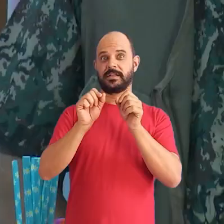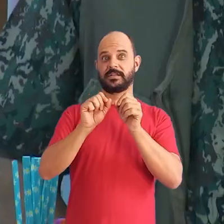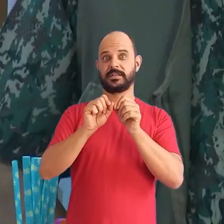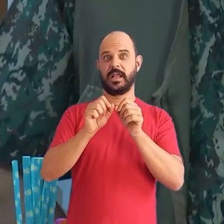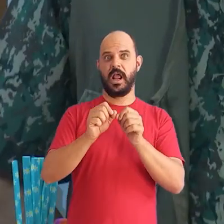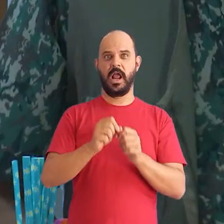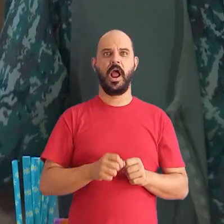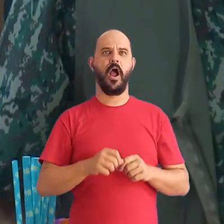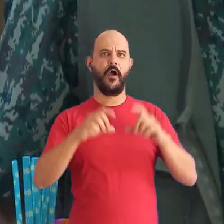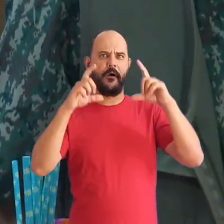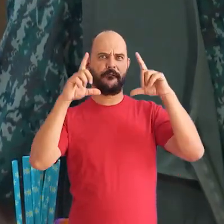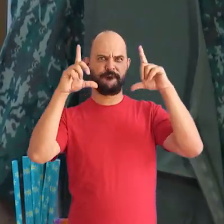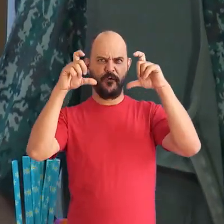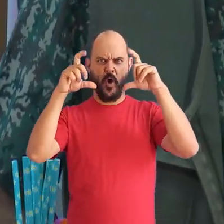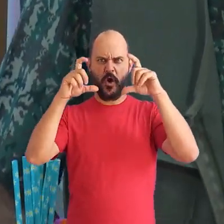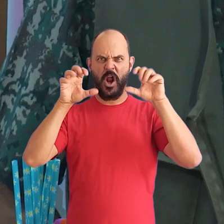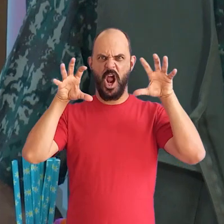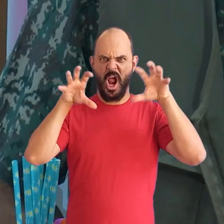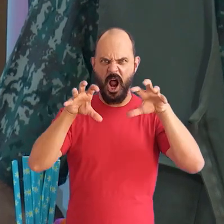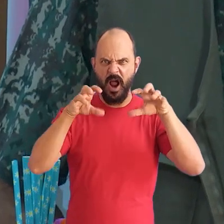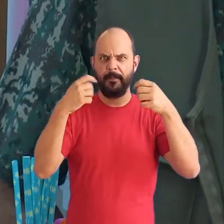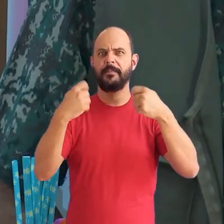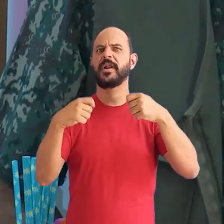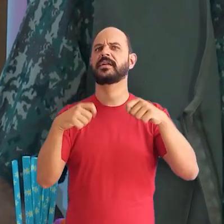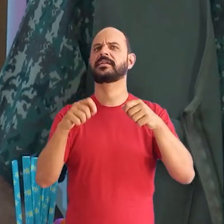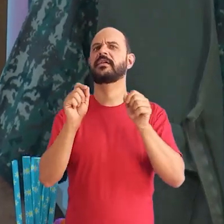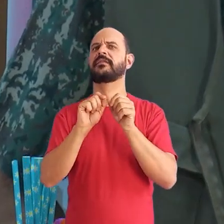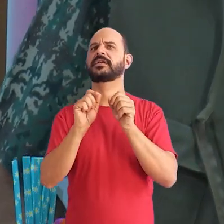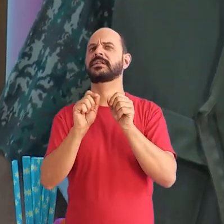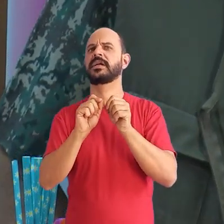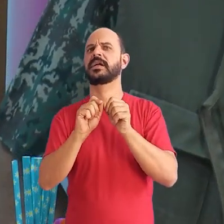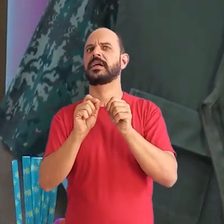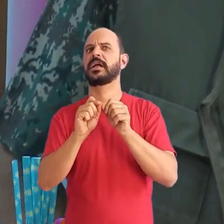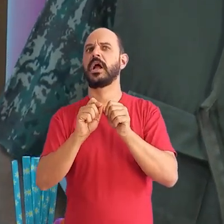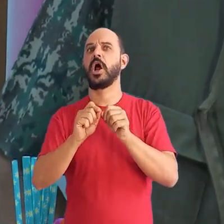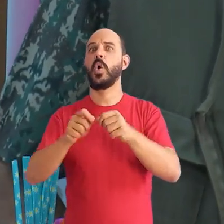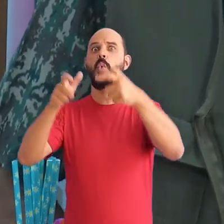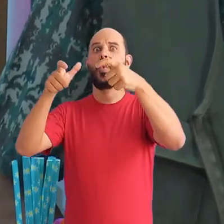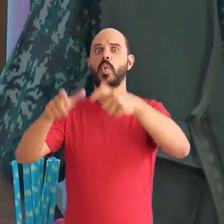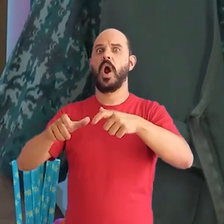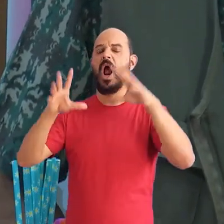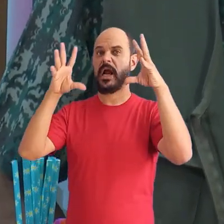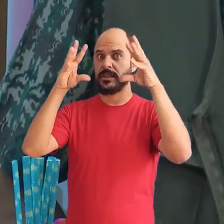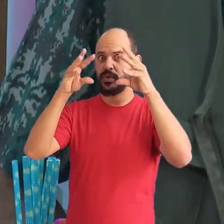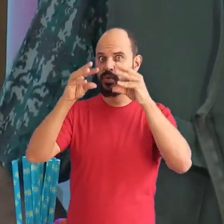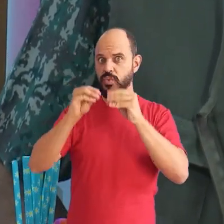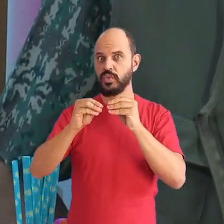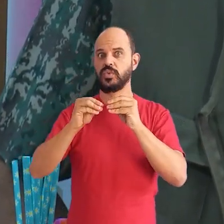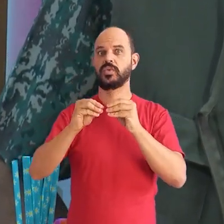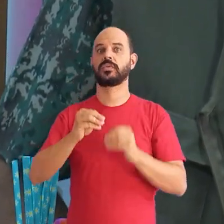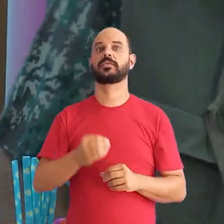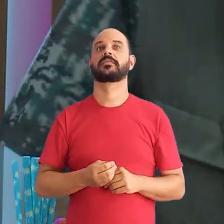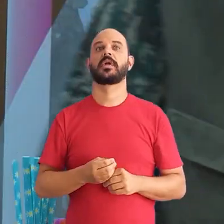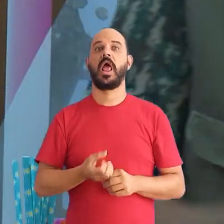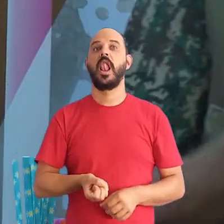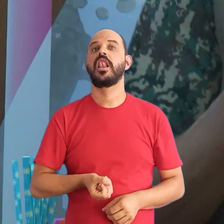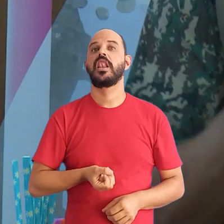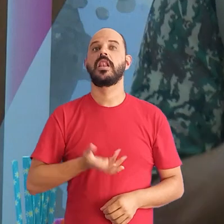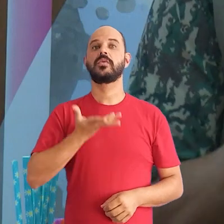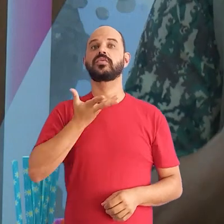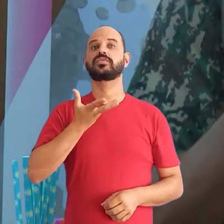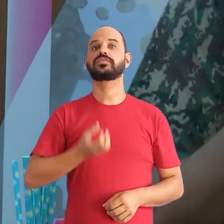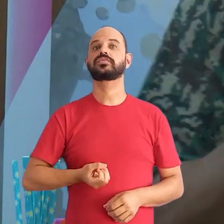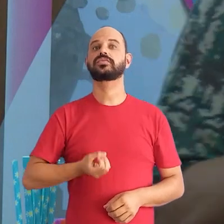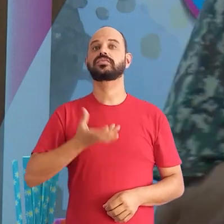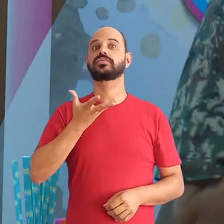lá! Para fazermos uma foto assustadora, a nossa dica é: vá para um ambiente mais escuro. E jogue